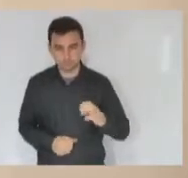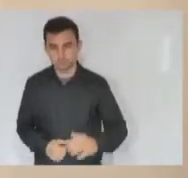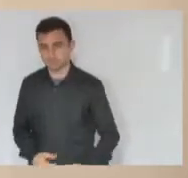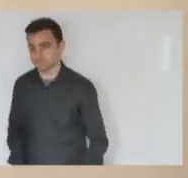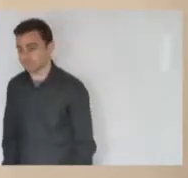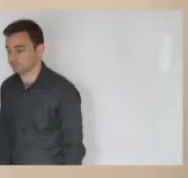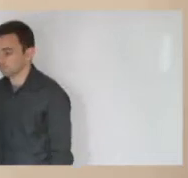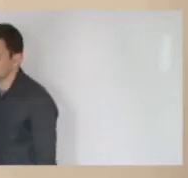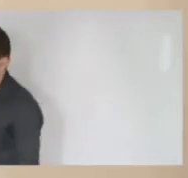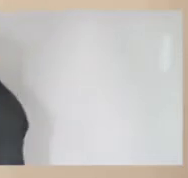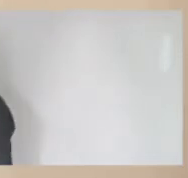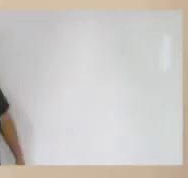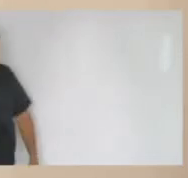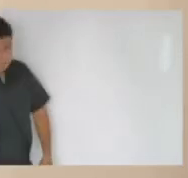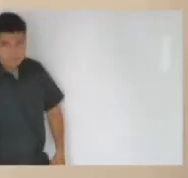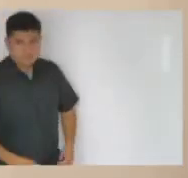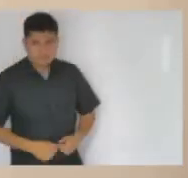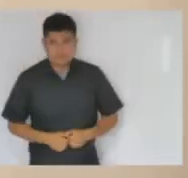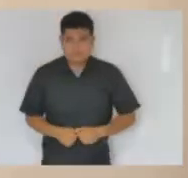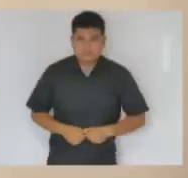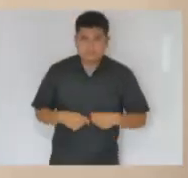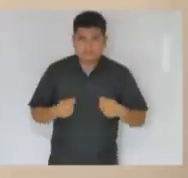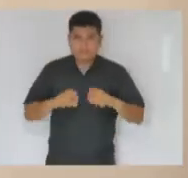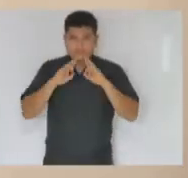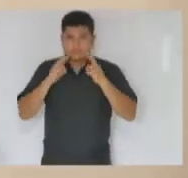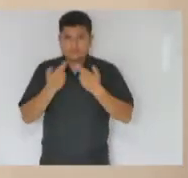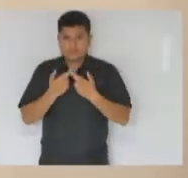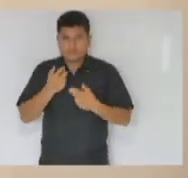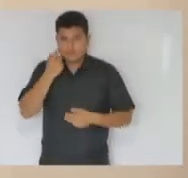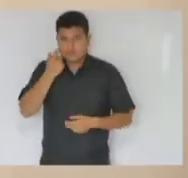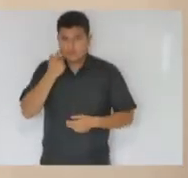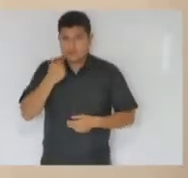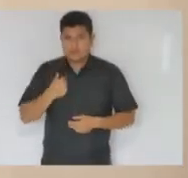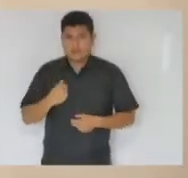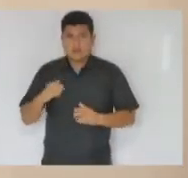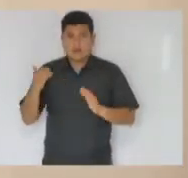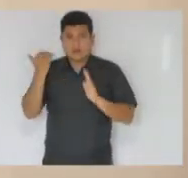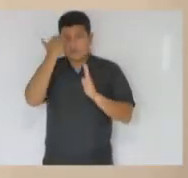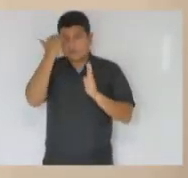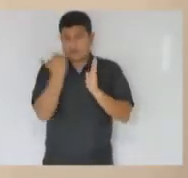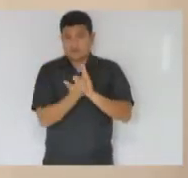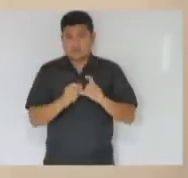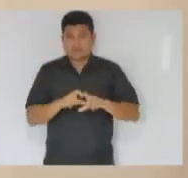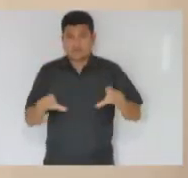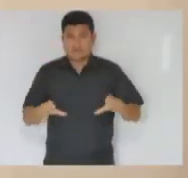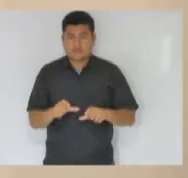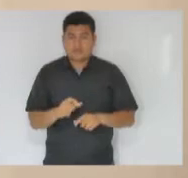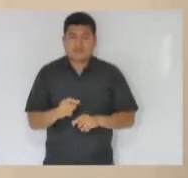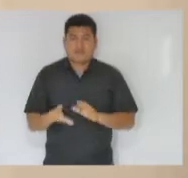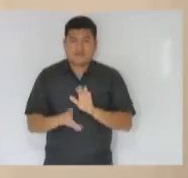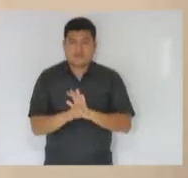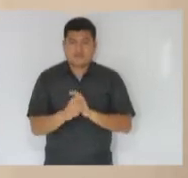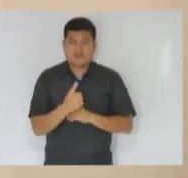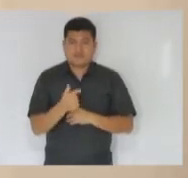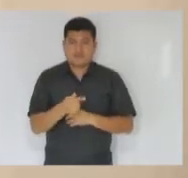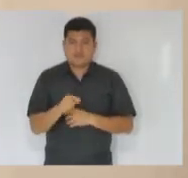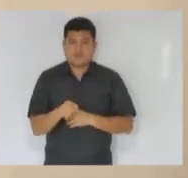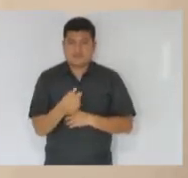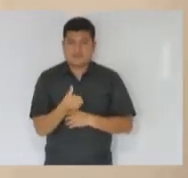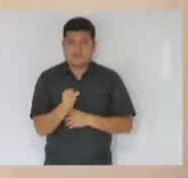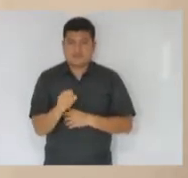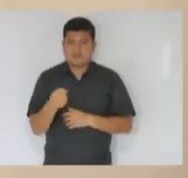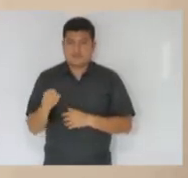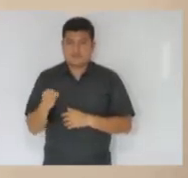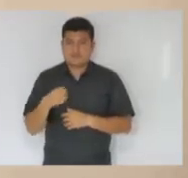de auditoria para averiguar o devido cumprimento do parágrafo 1º do artigo 6º da Lei 17.698, de